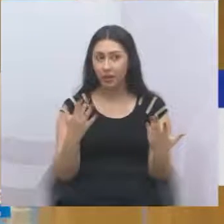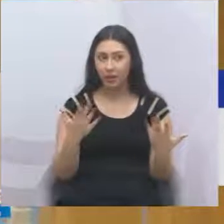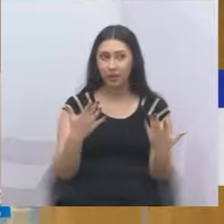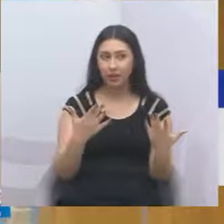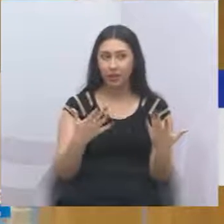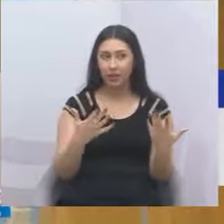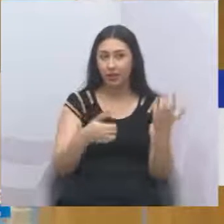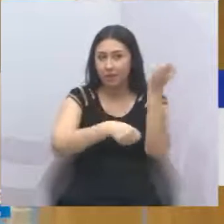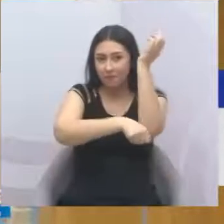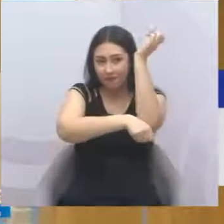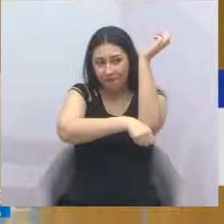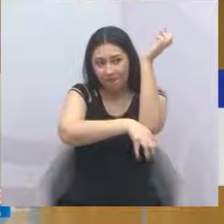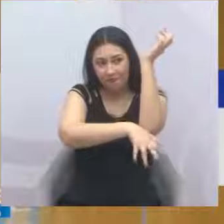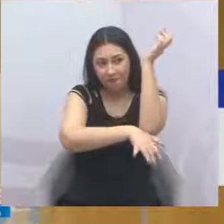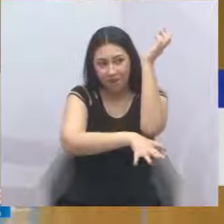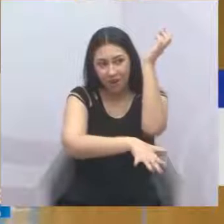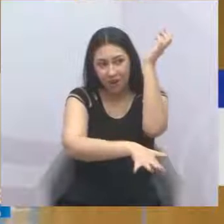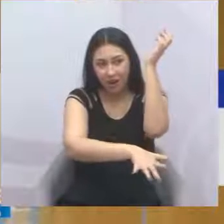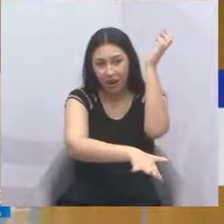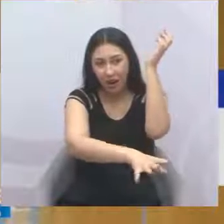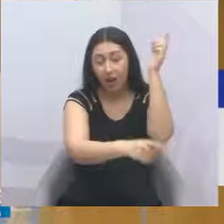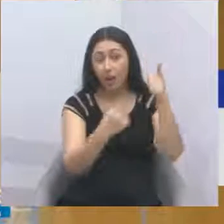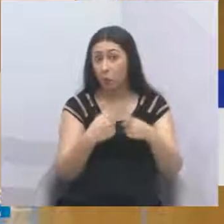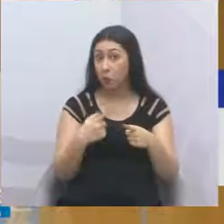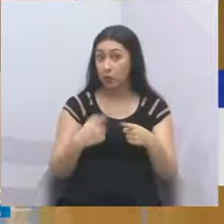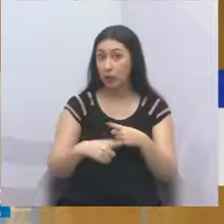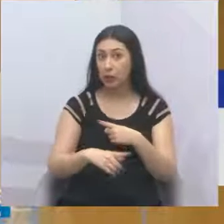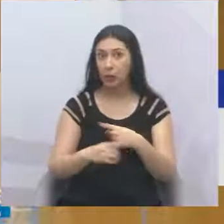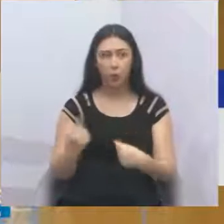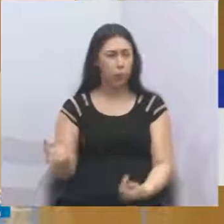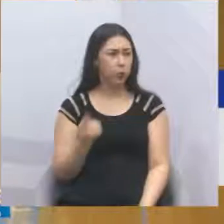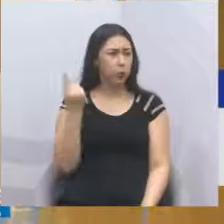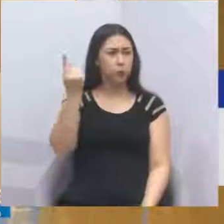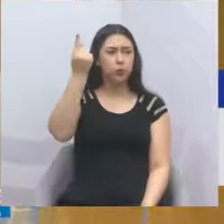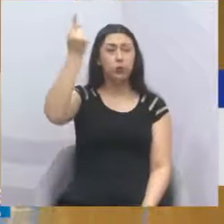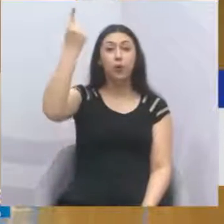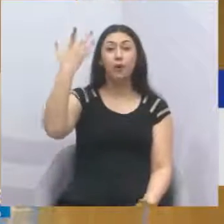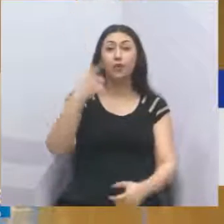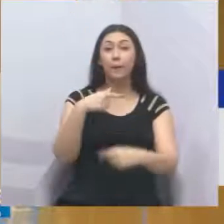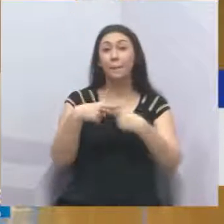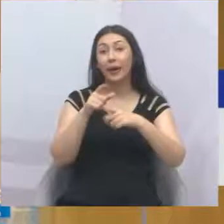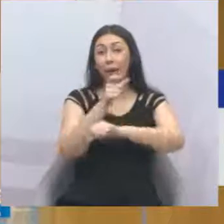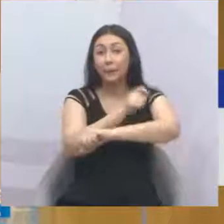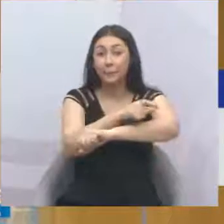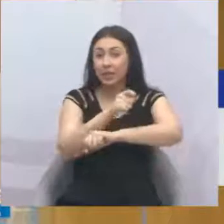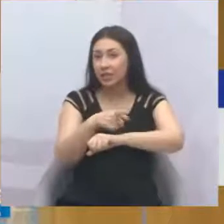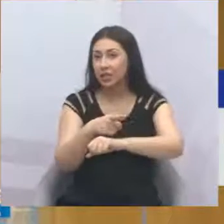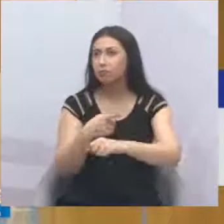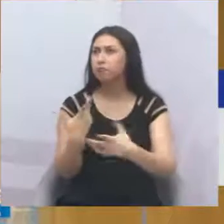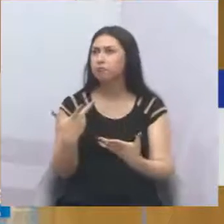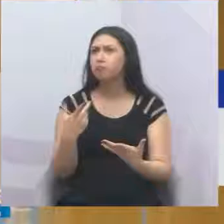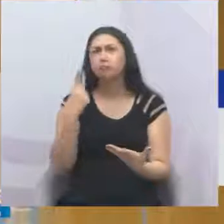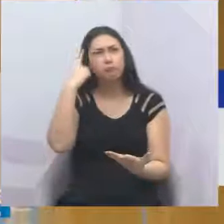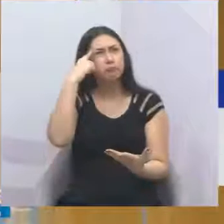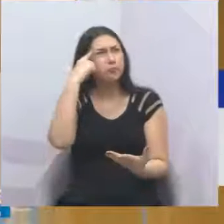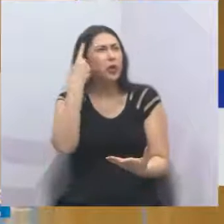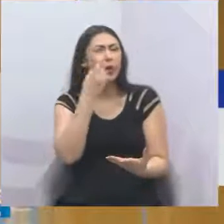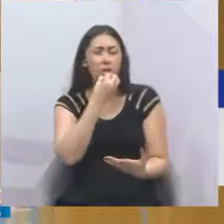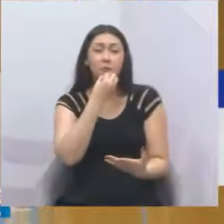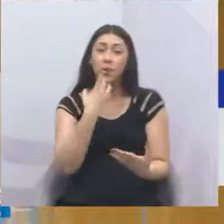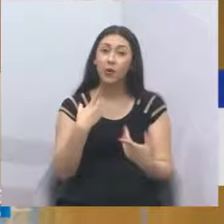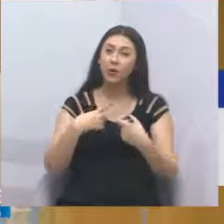está relacionado às raízes, porque são árvores de grande porte e que foram plantadas com boa intenção,